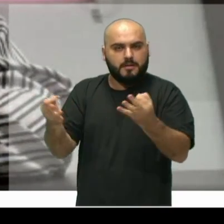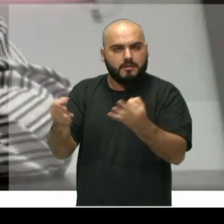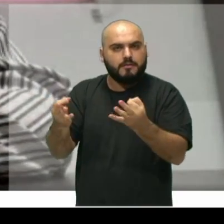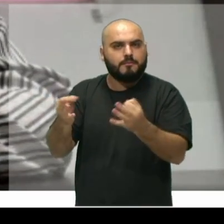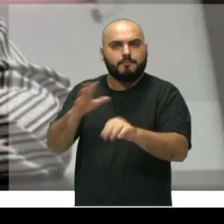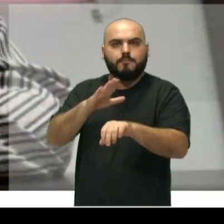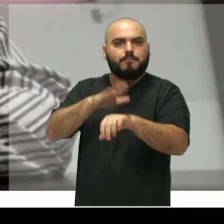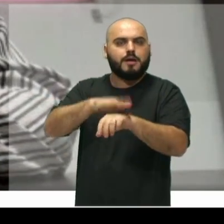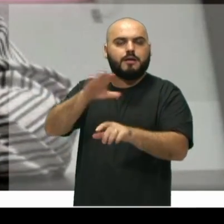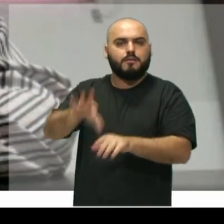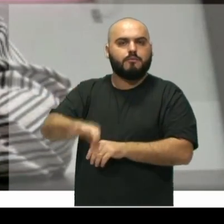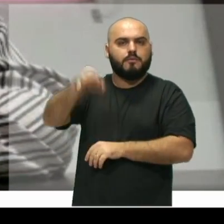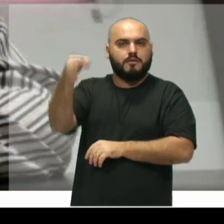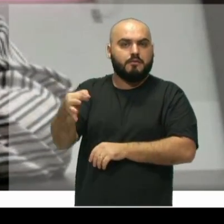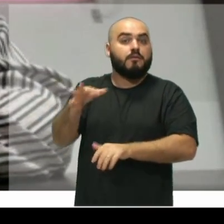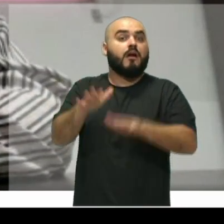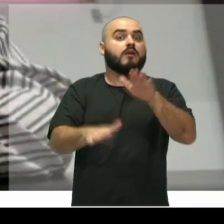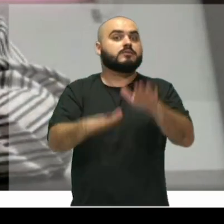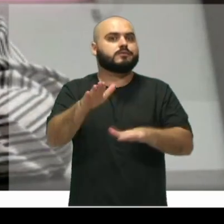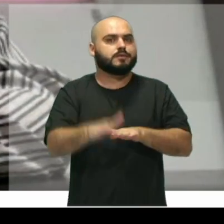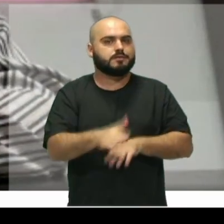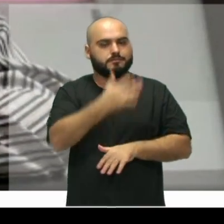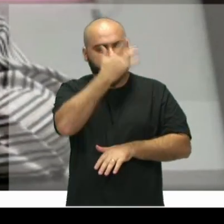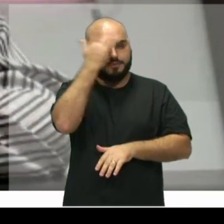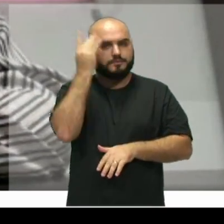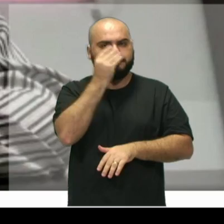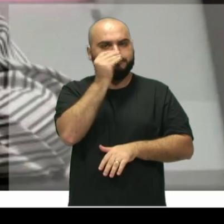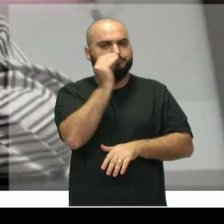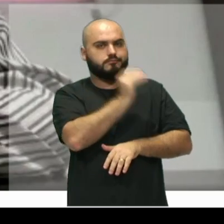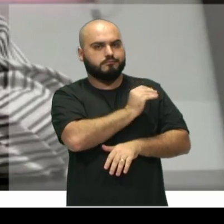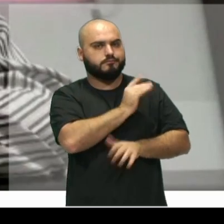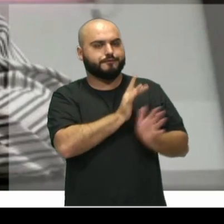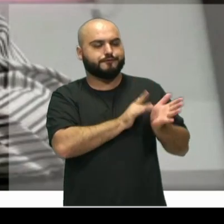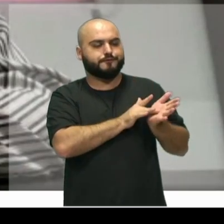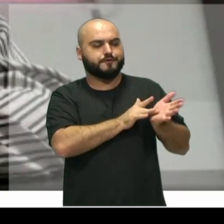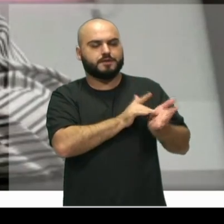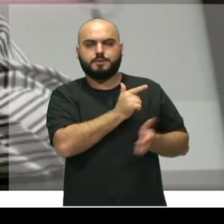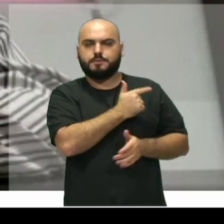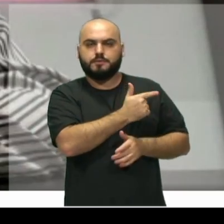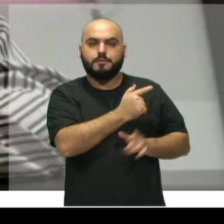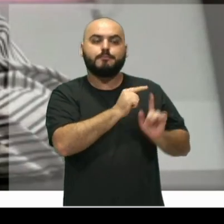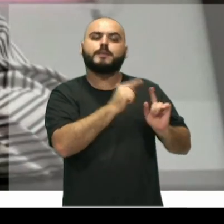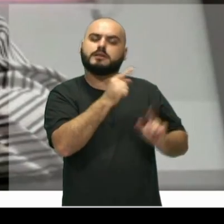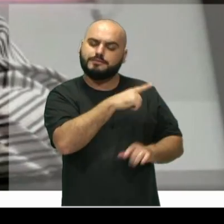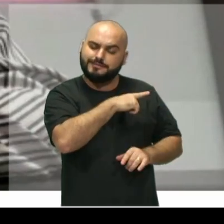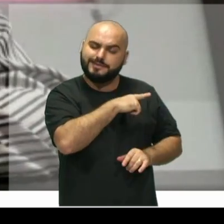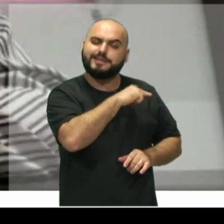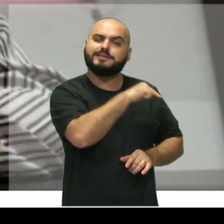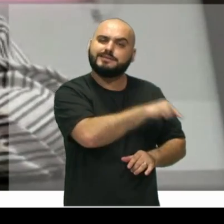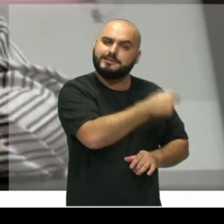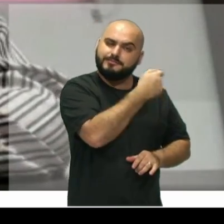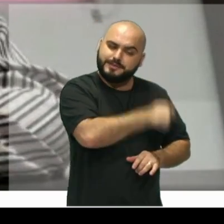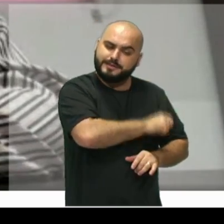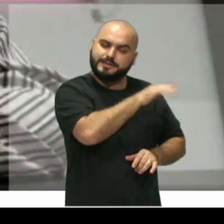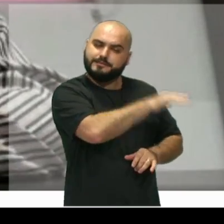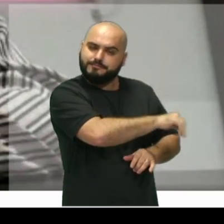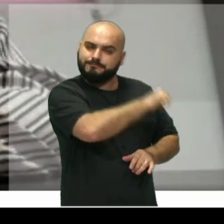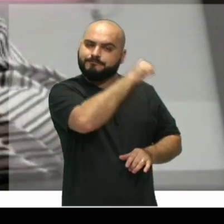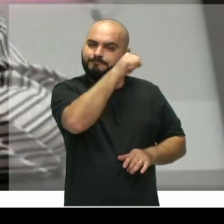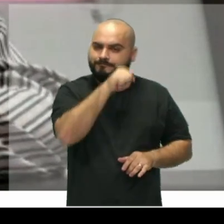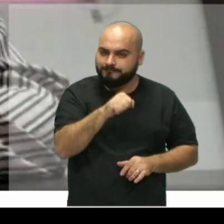gente finge que não existe, mas ele está ali, ele existe e nós precisamos ser solidários uns com os outros na resolução desses problemas